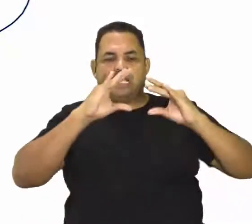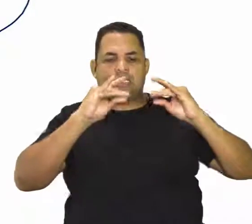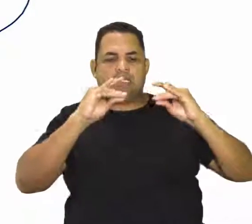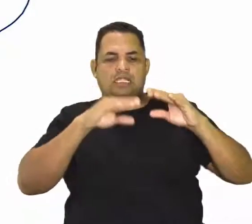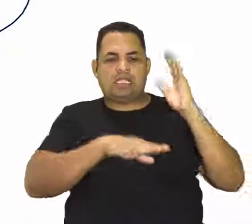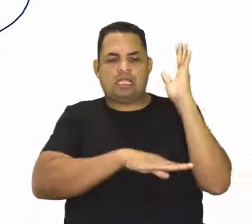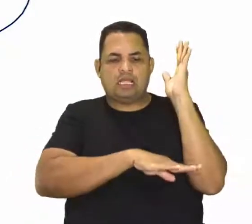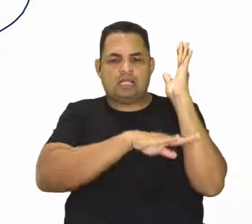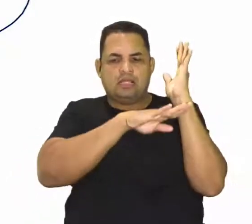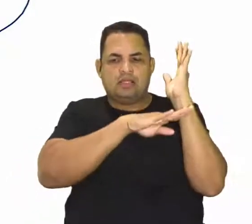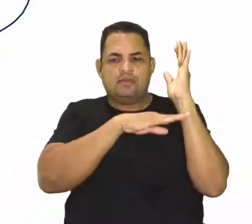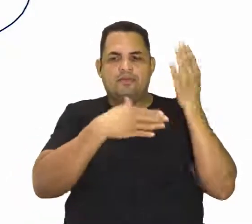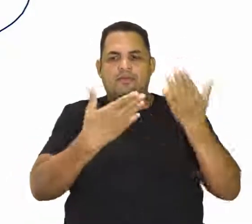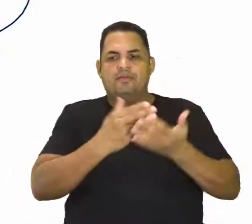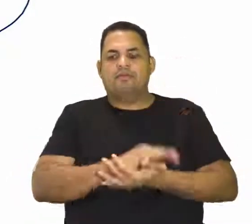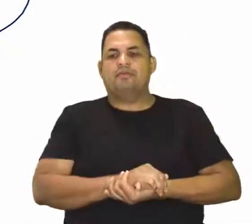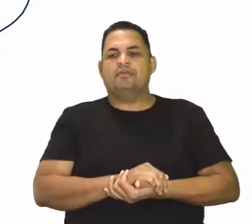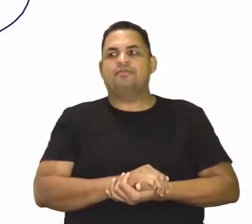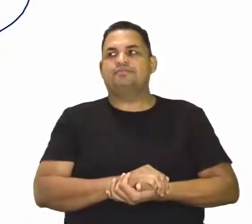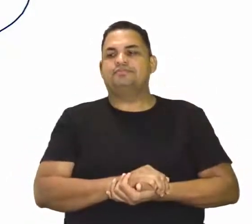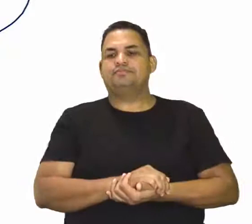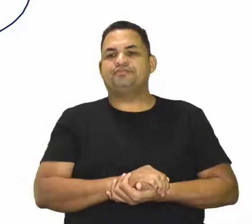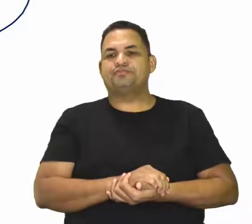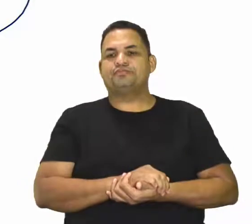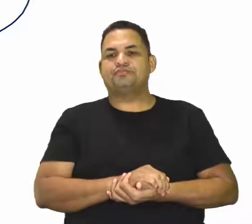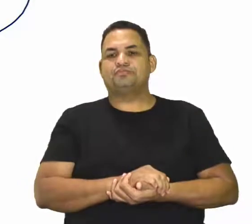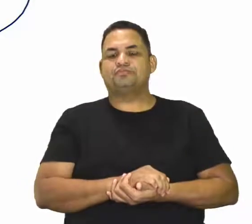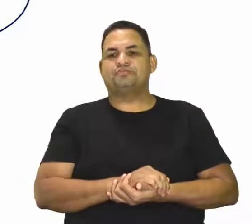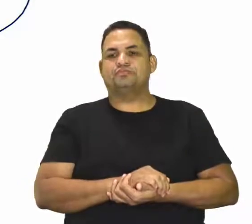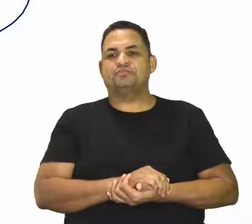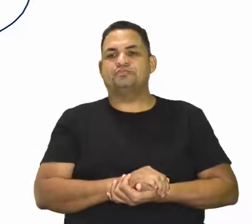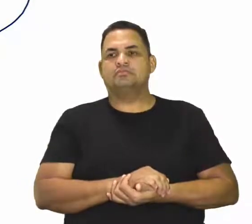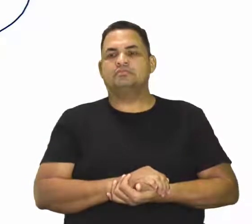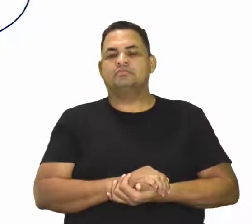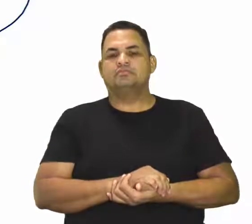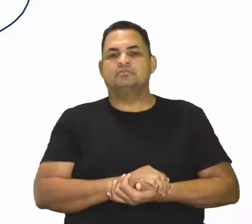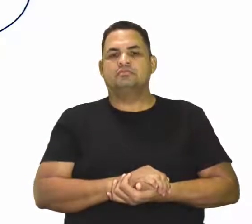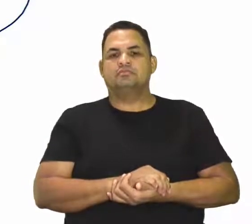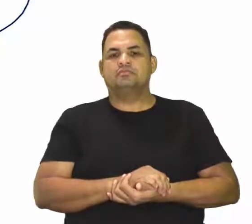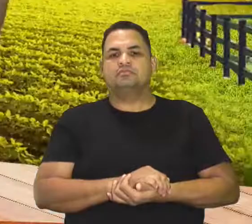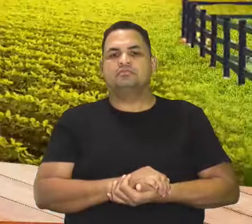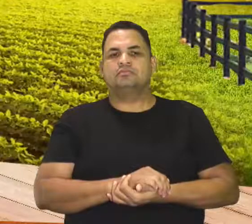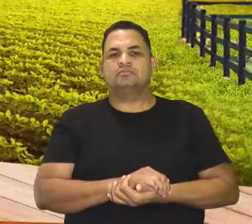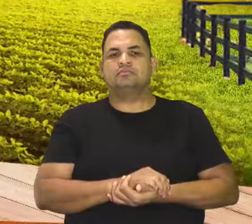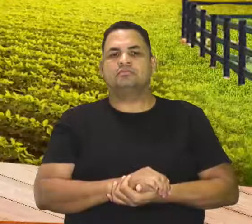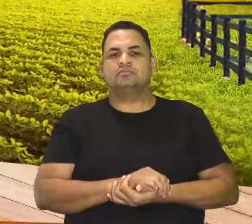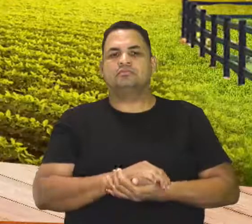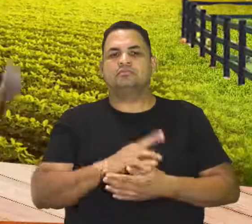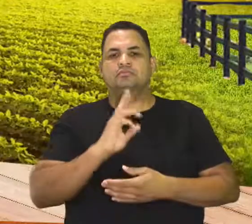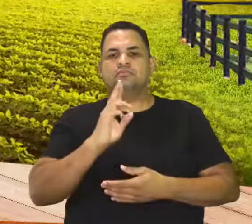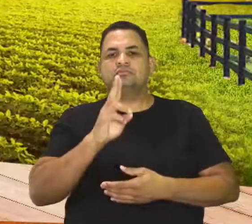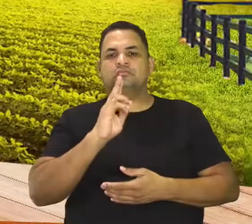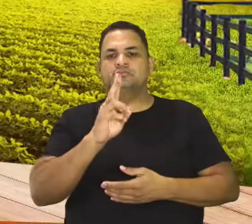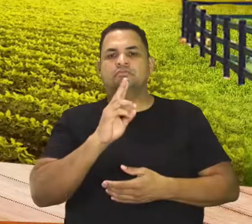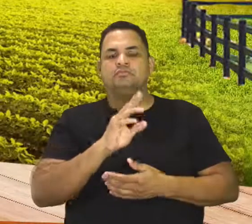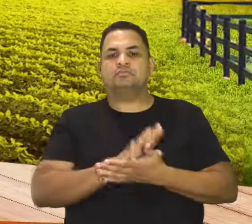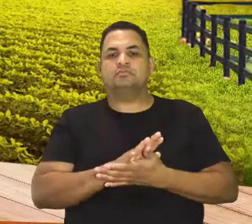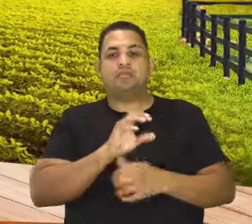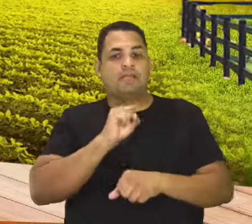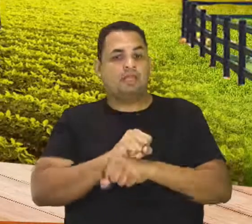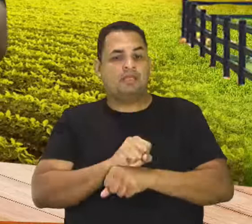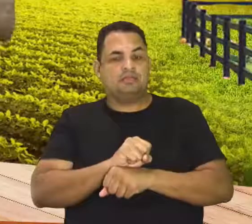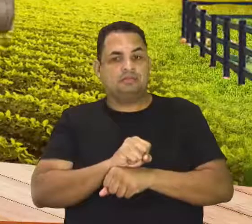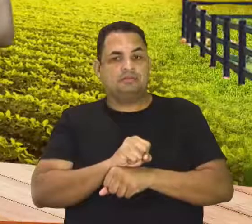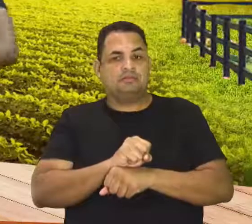úmidas? Professor, aqui pro tio. Continuem paradinhos aí,